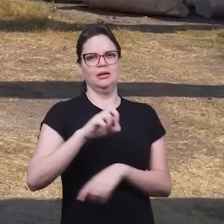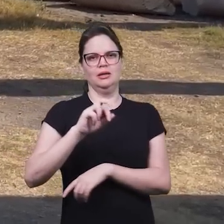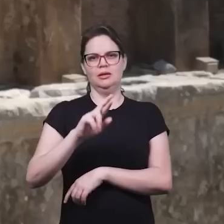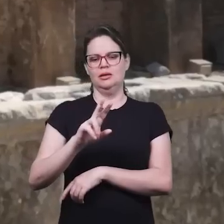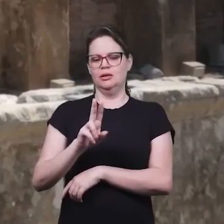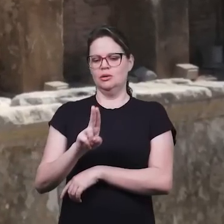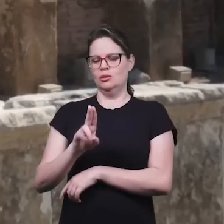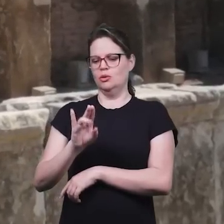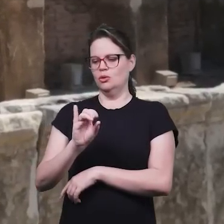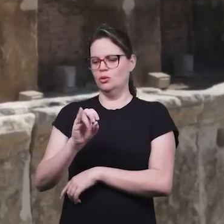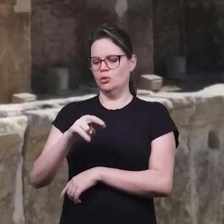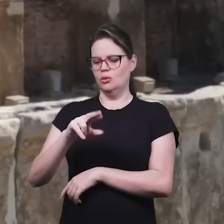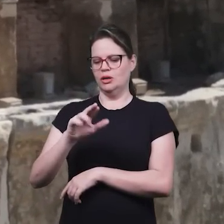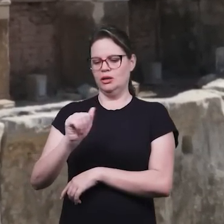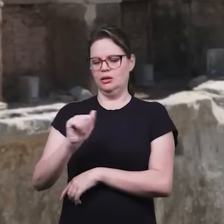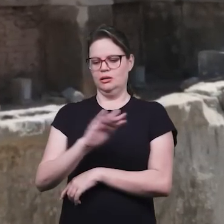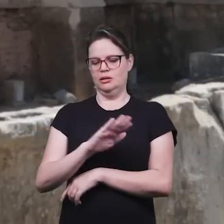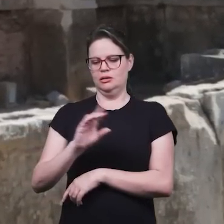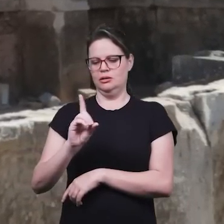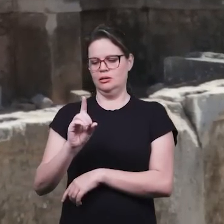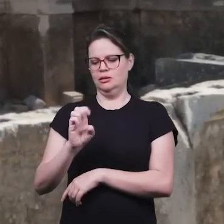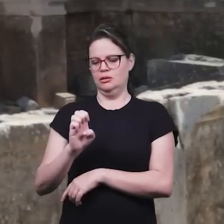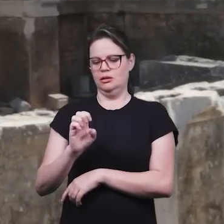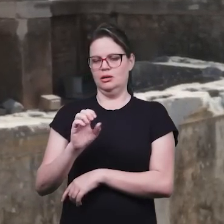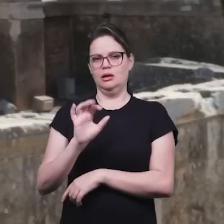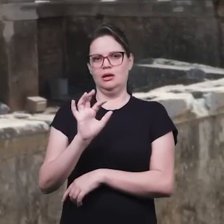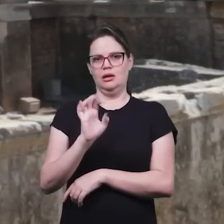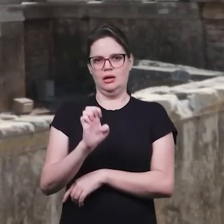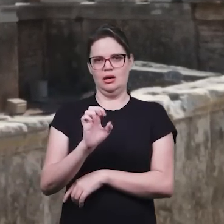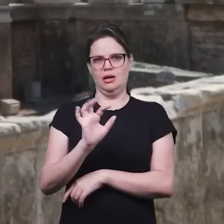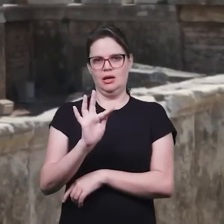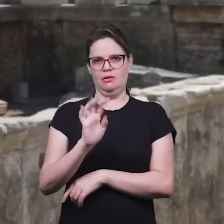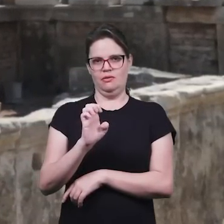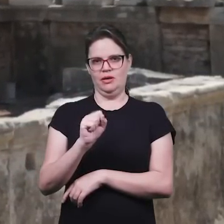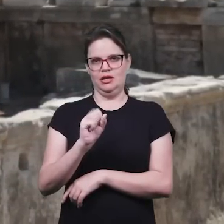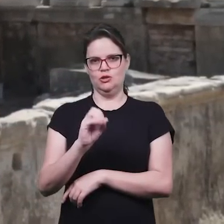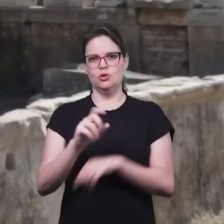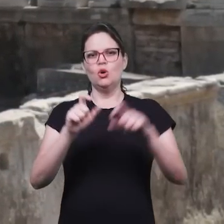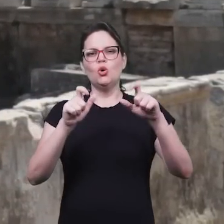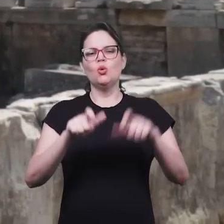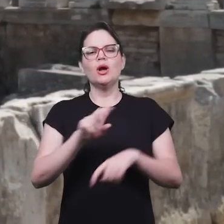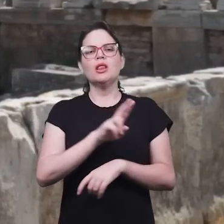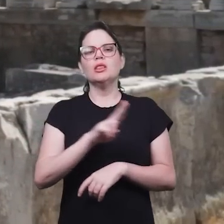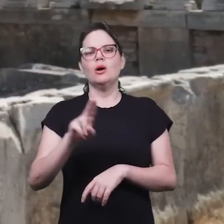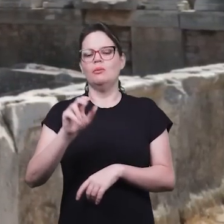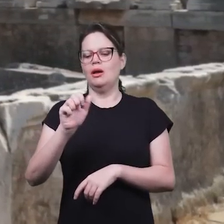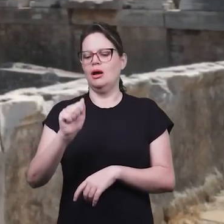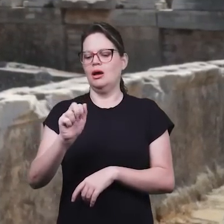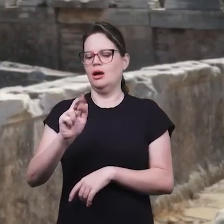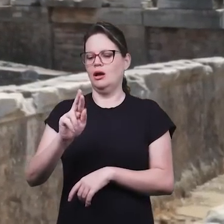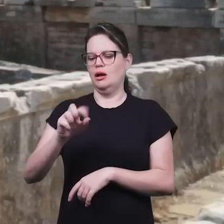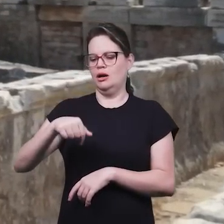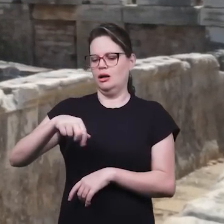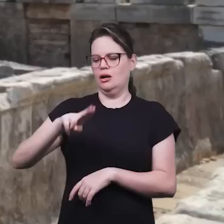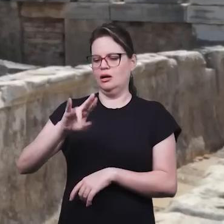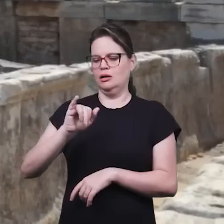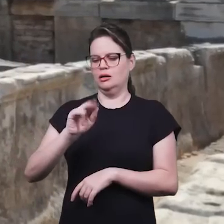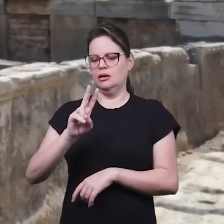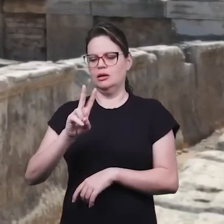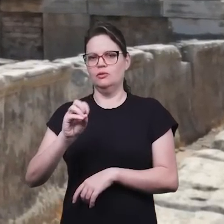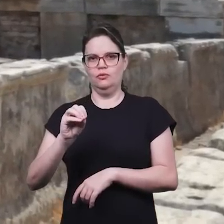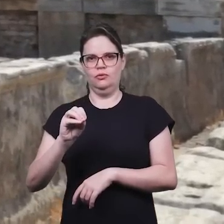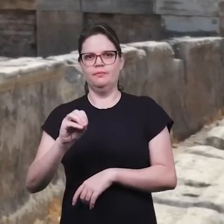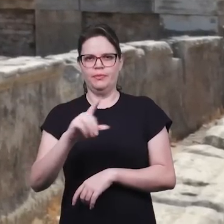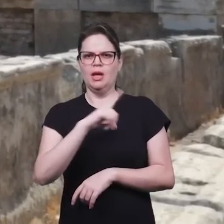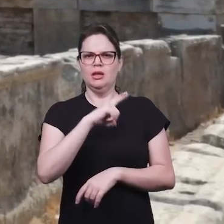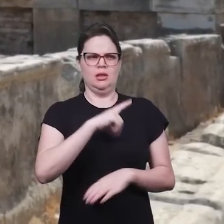Éfeso, nos dias de hoje, é um lugar chamado assim arquivo. Aí nós fomos lá nesse local e vimos lá que realmente tem